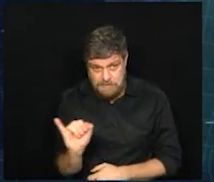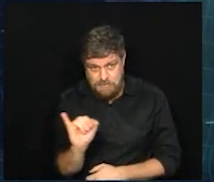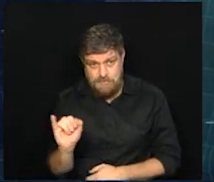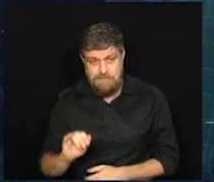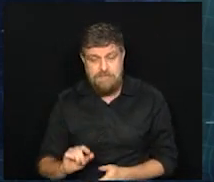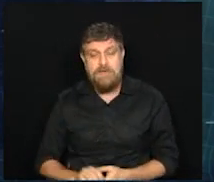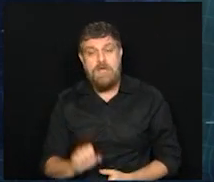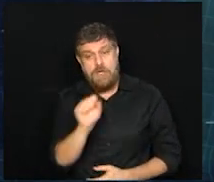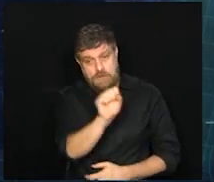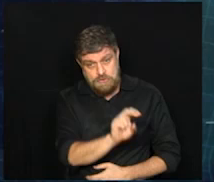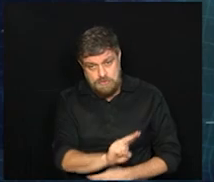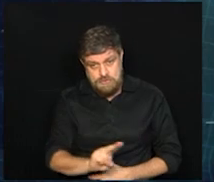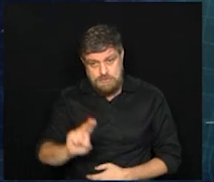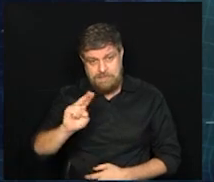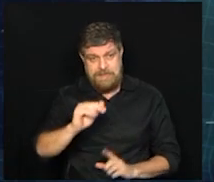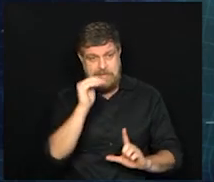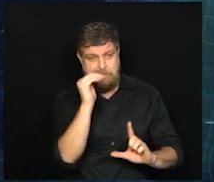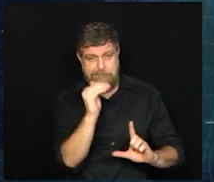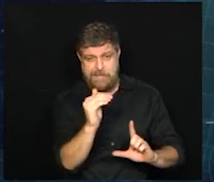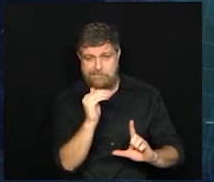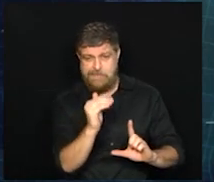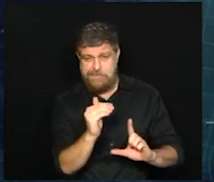27.593. Sumaré,